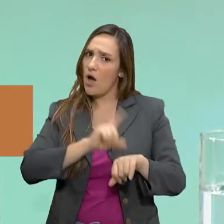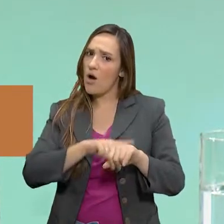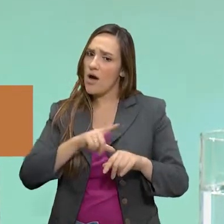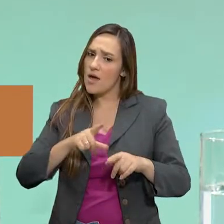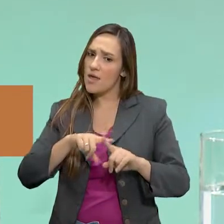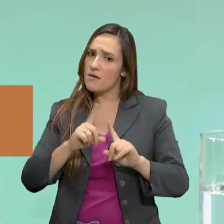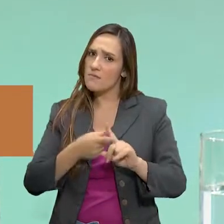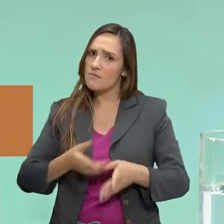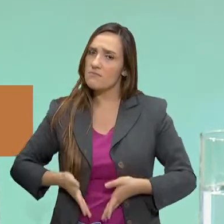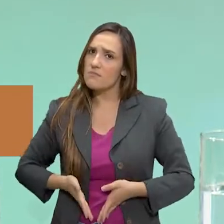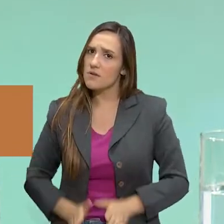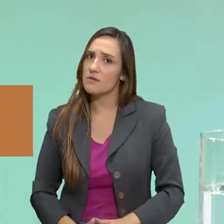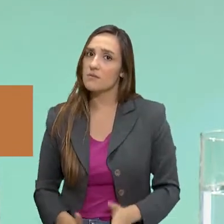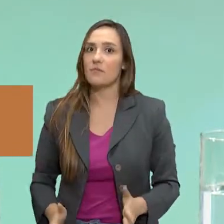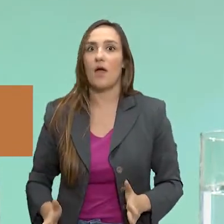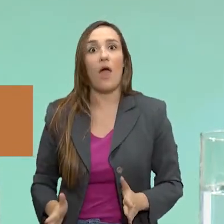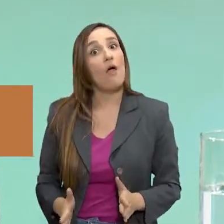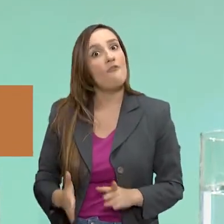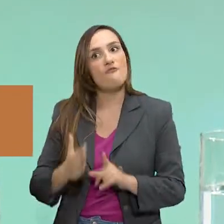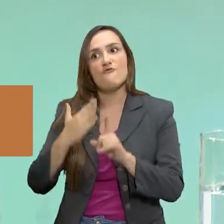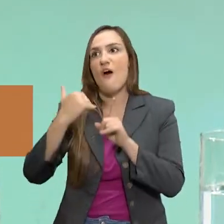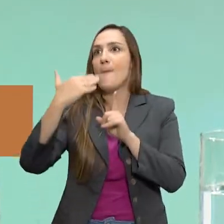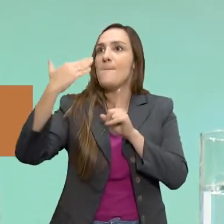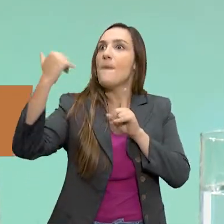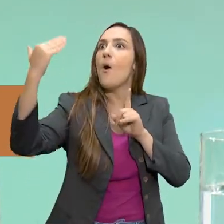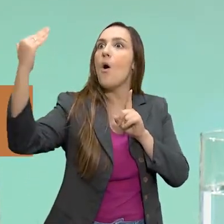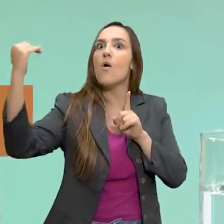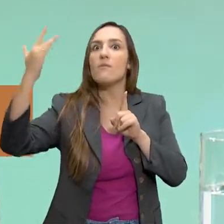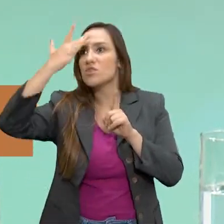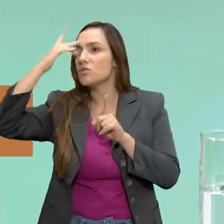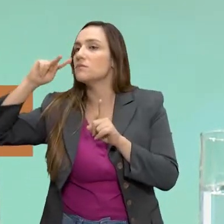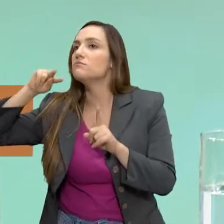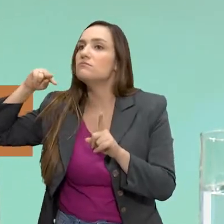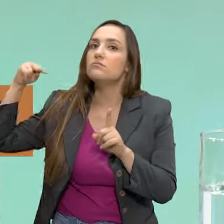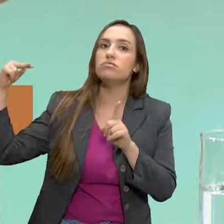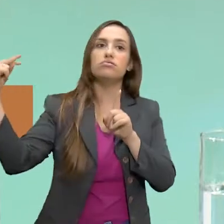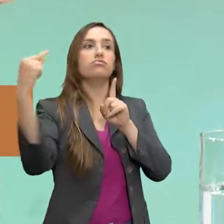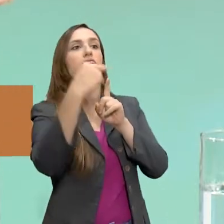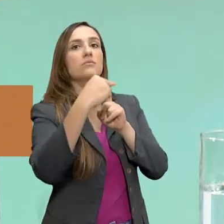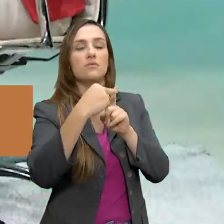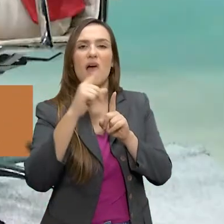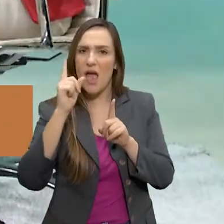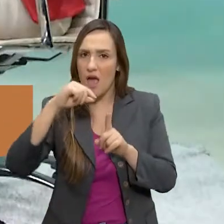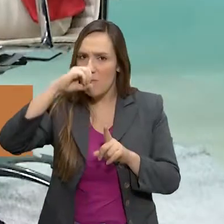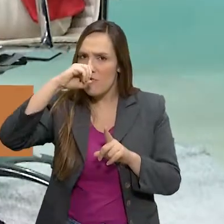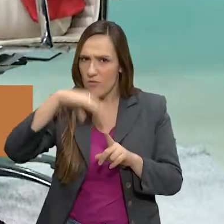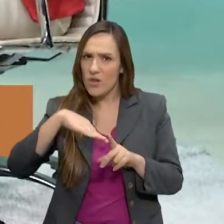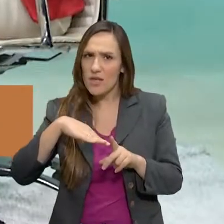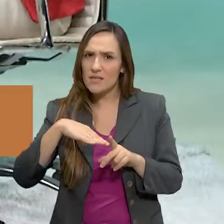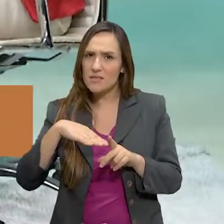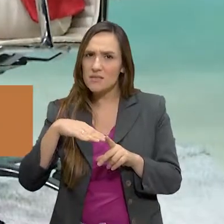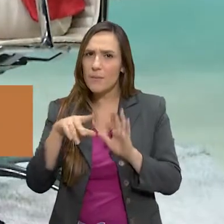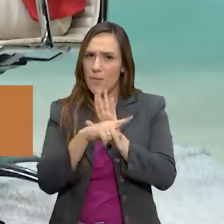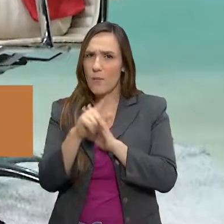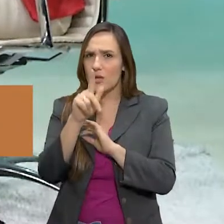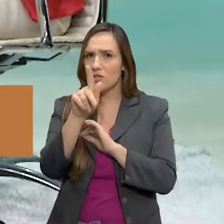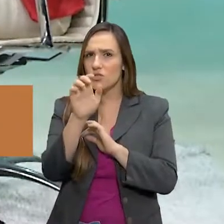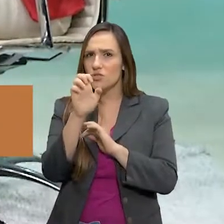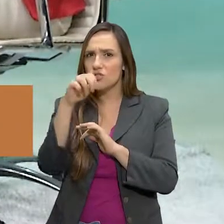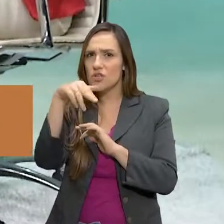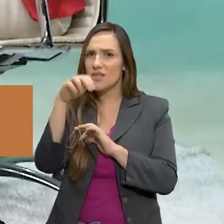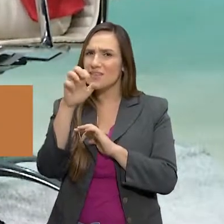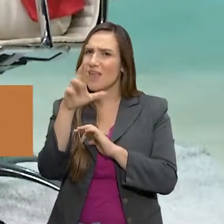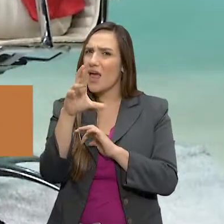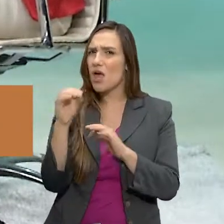violência obstétrica, que todo mundo, a maior parte do país ficou sabendo, porque virou uma notícia nacional. É uma violência, então, de gênero?